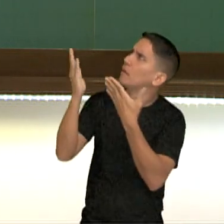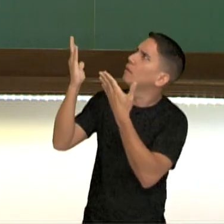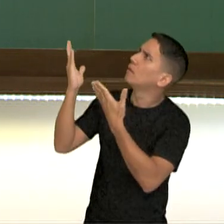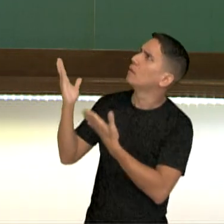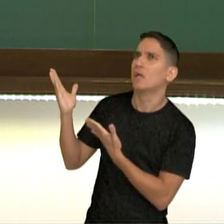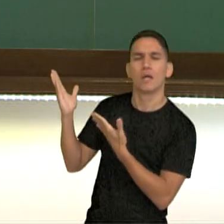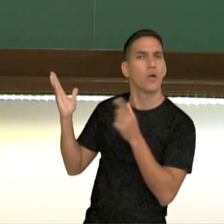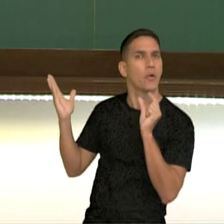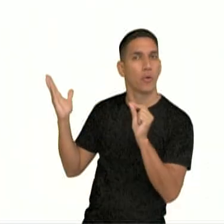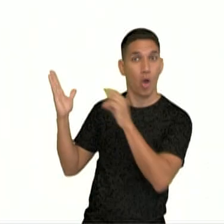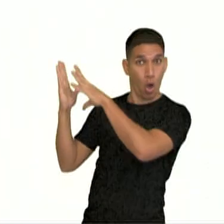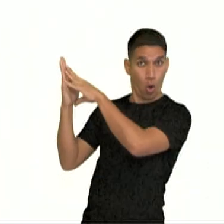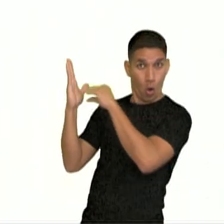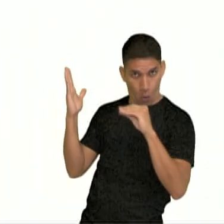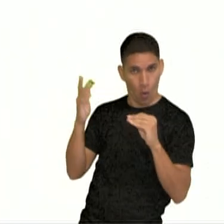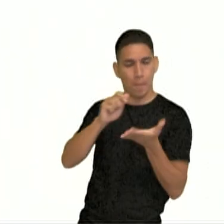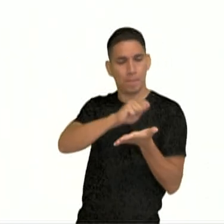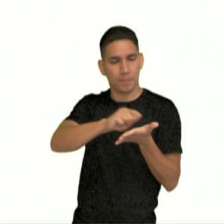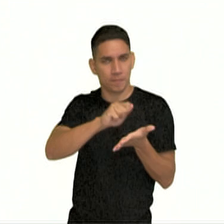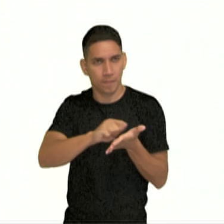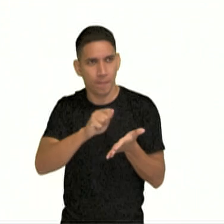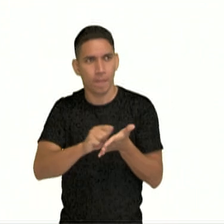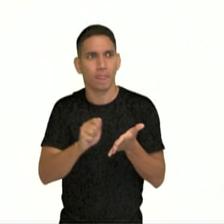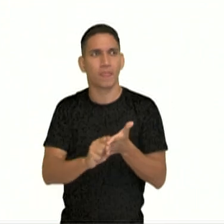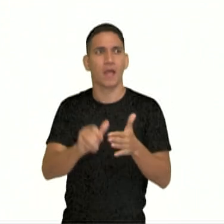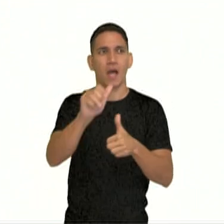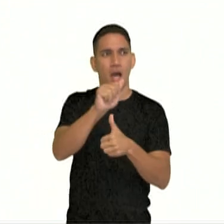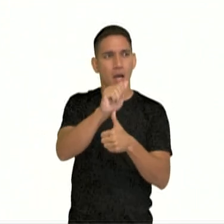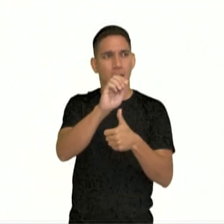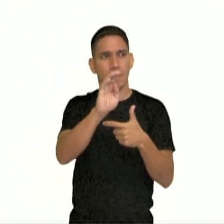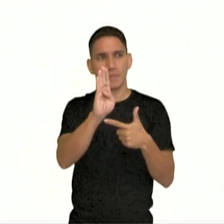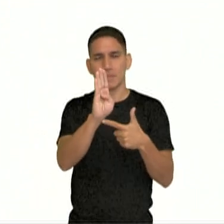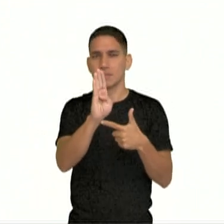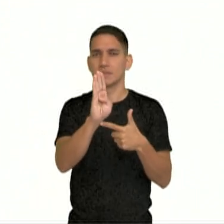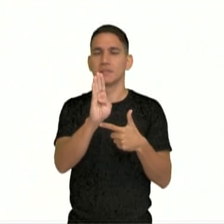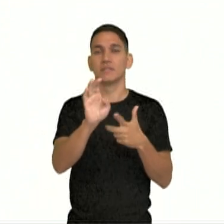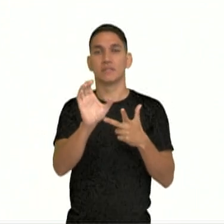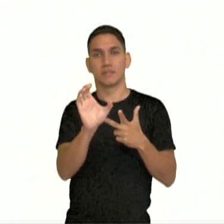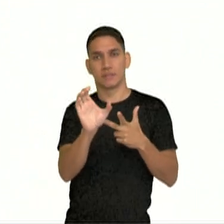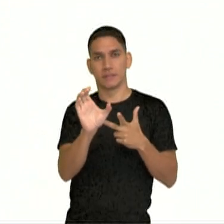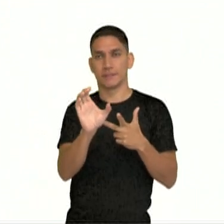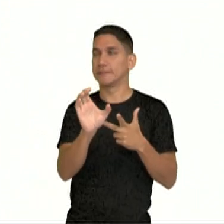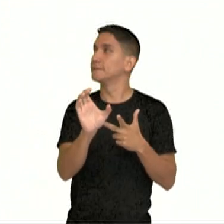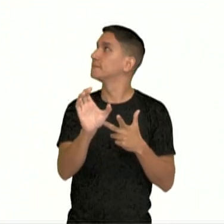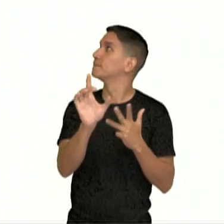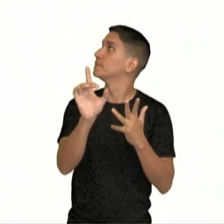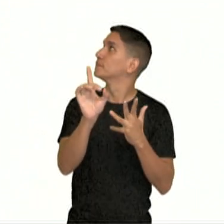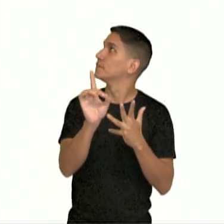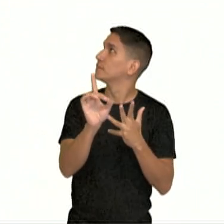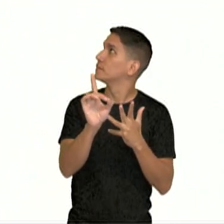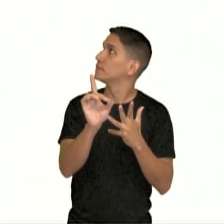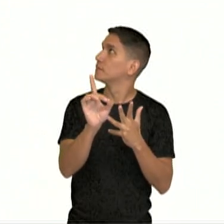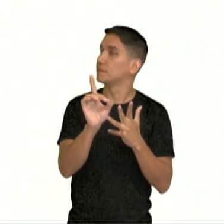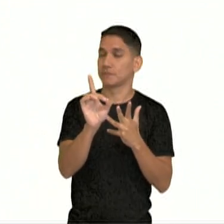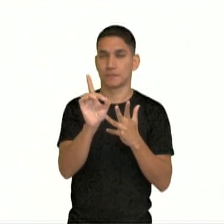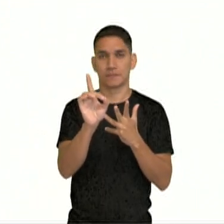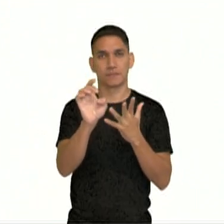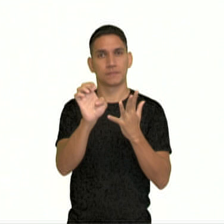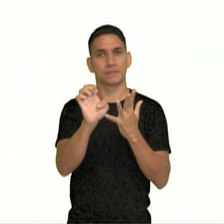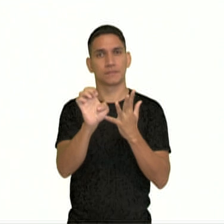palavrinhas. Anota aí: mom, daddy, son,